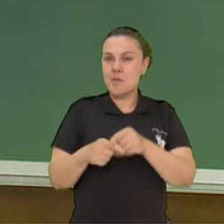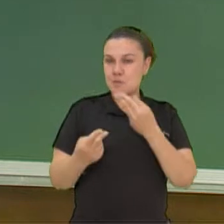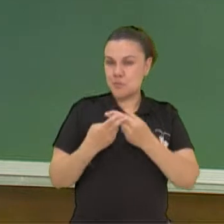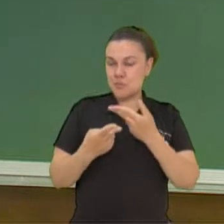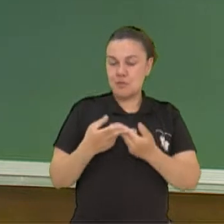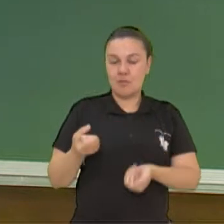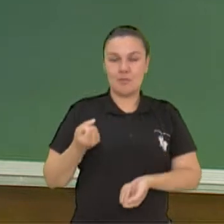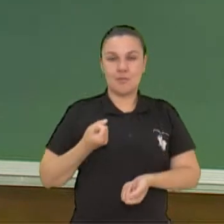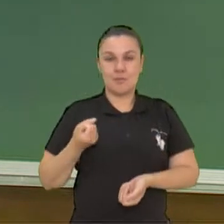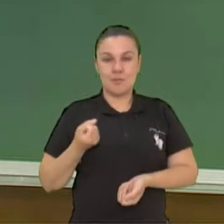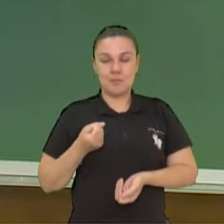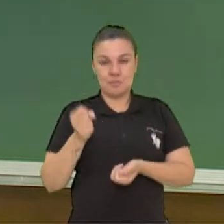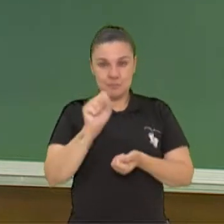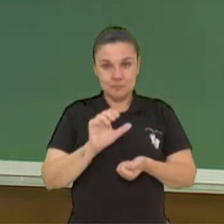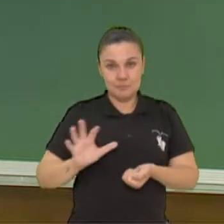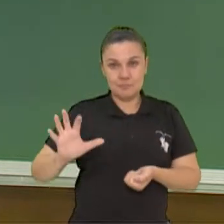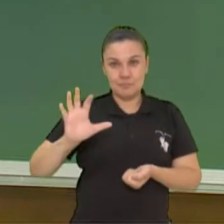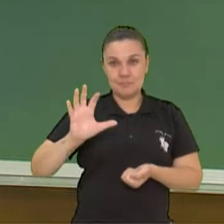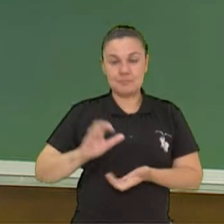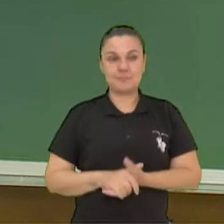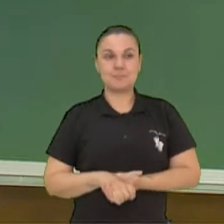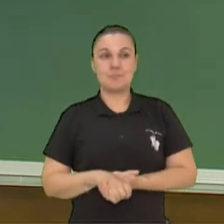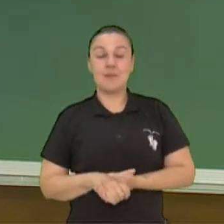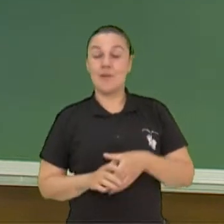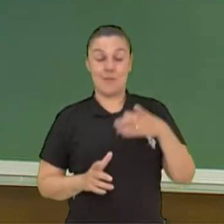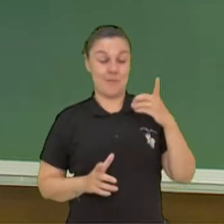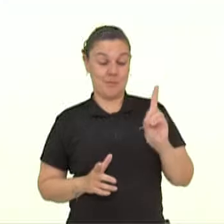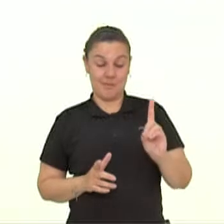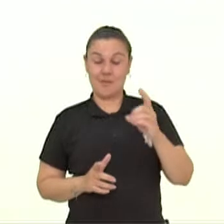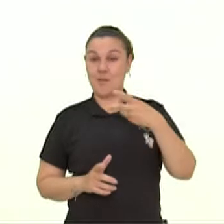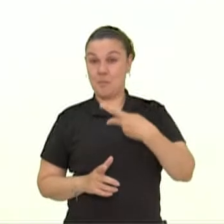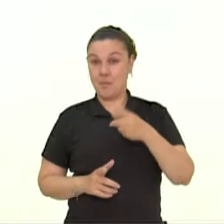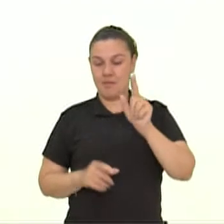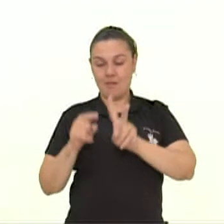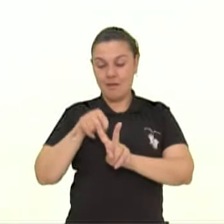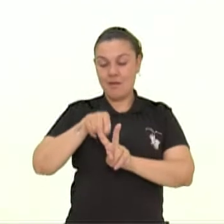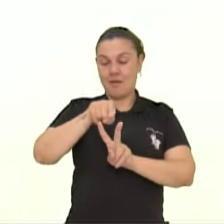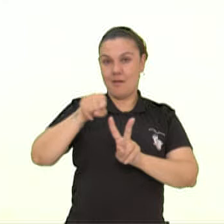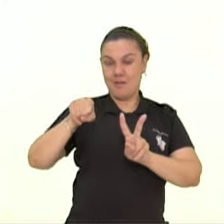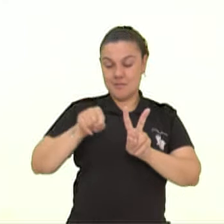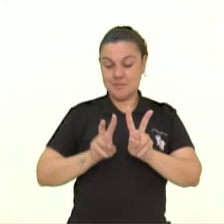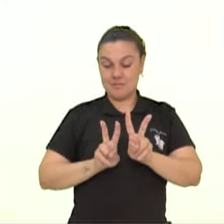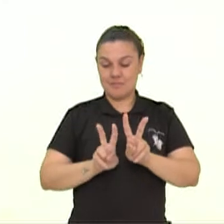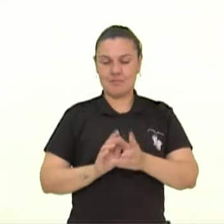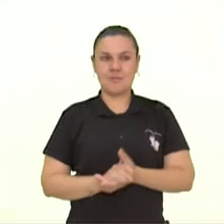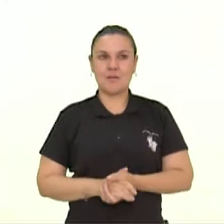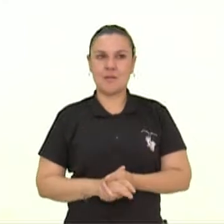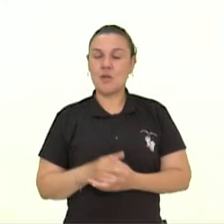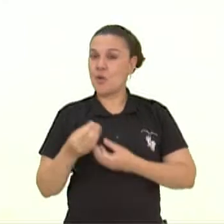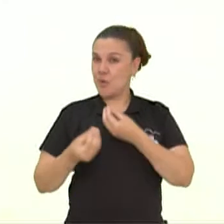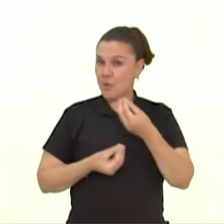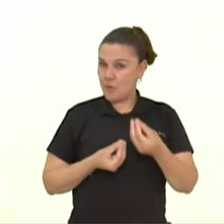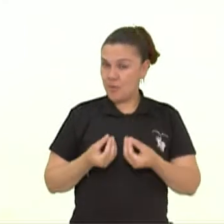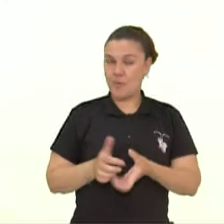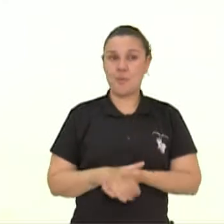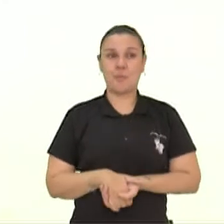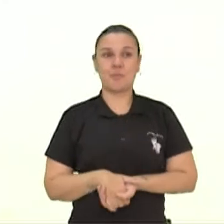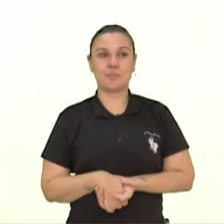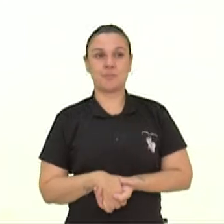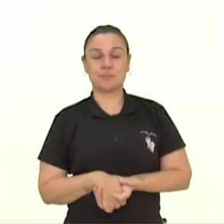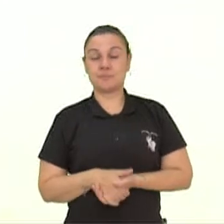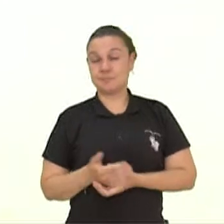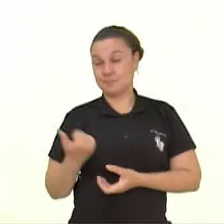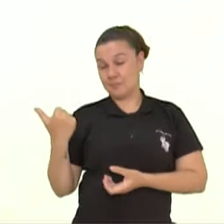a radiciação. Então, ao invés de elevar ao quadrado, eu tirei isso através da raiz quadrada. Ele facilita a interpretação dos